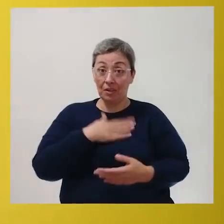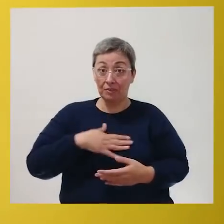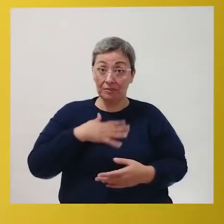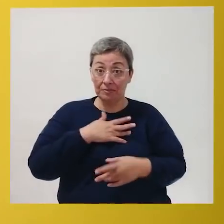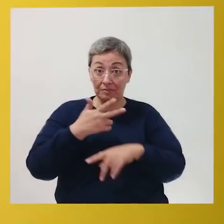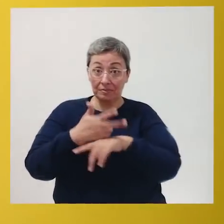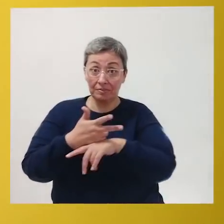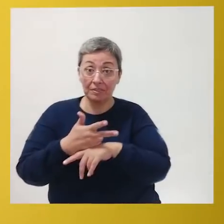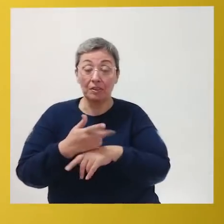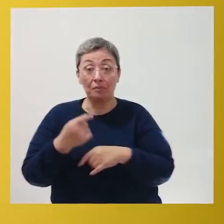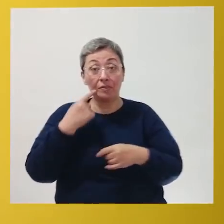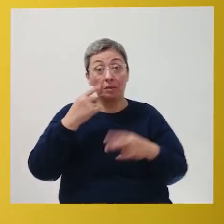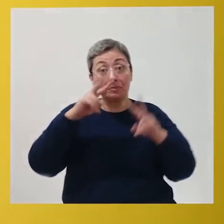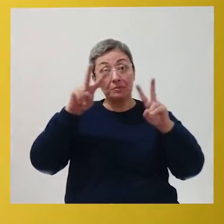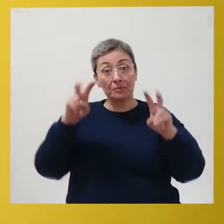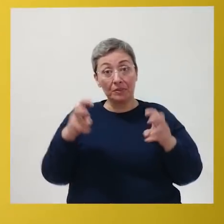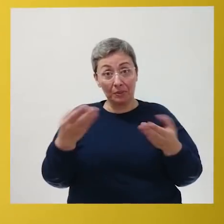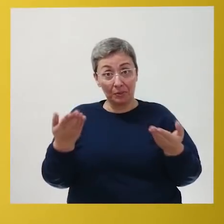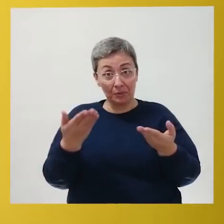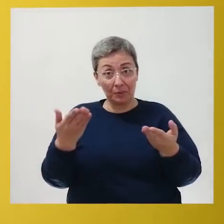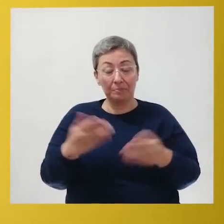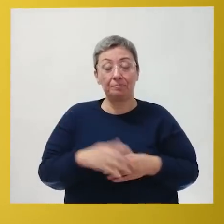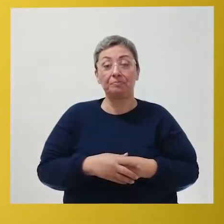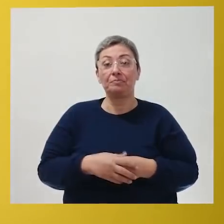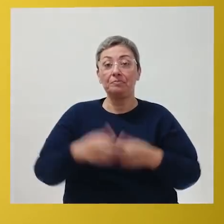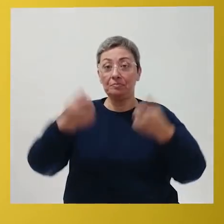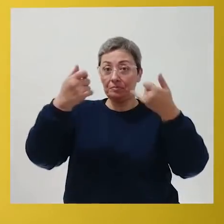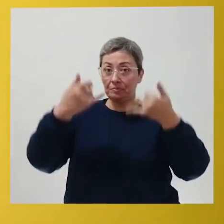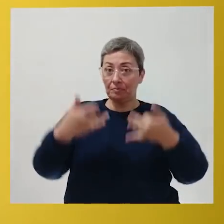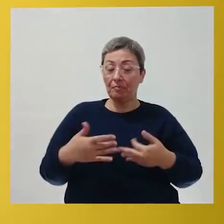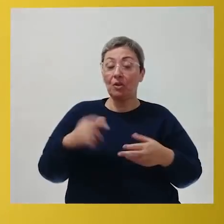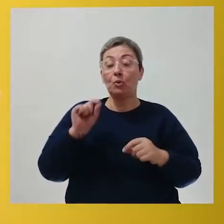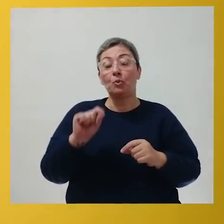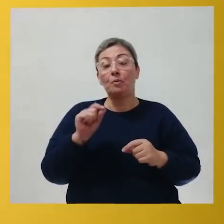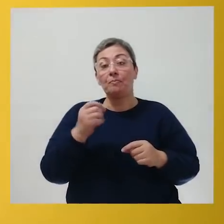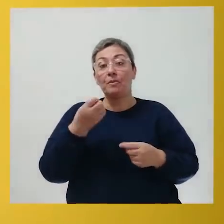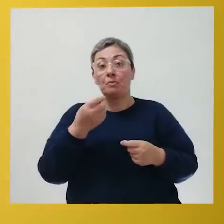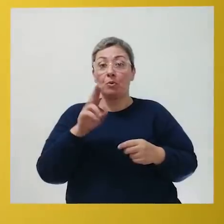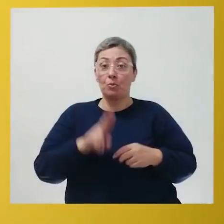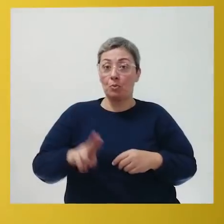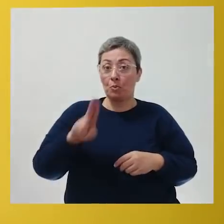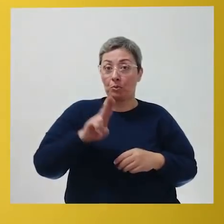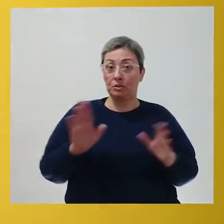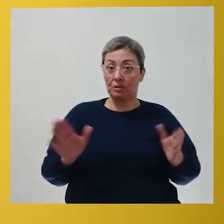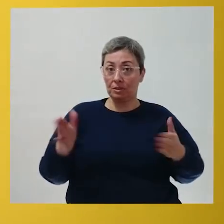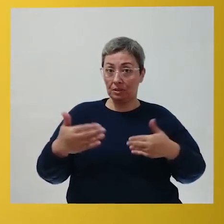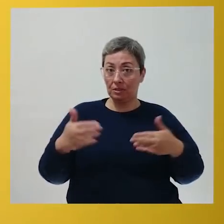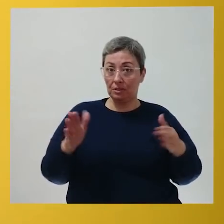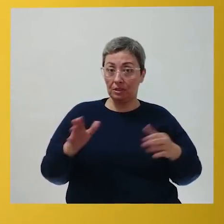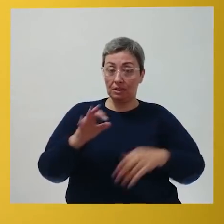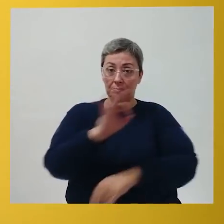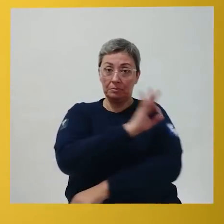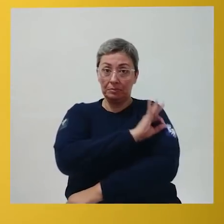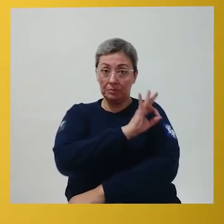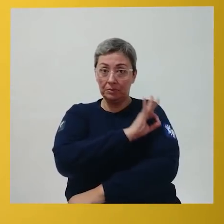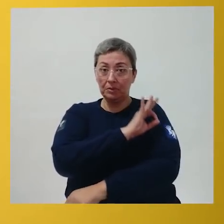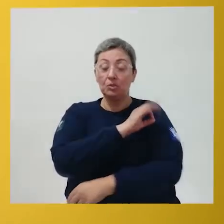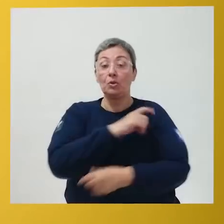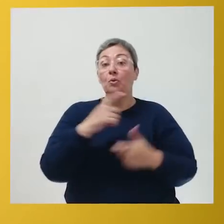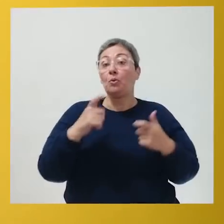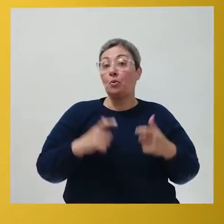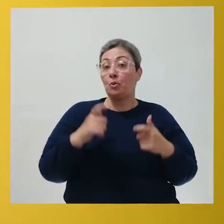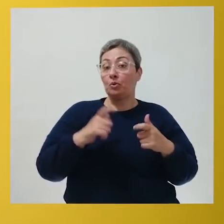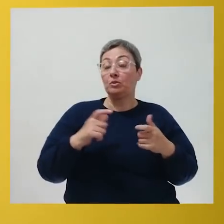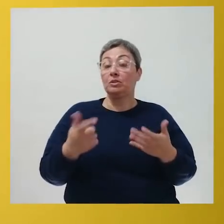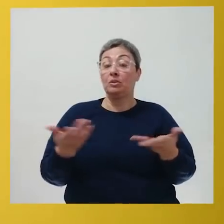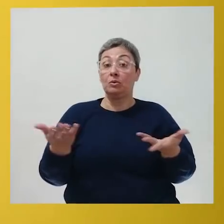Gostou do vídeo? Vamos falar um pouquinho sobre ele. Bom, eu utilizei a cesta básica da prefeitura,